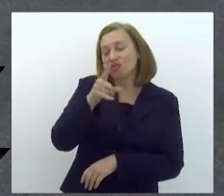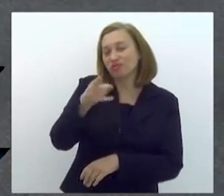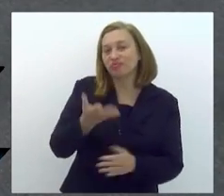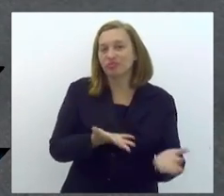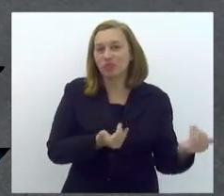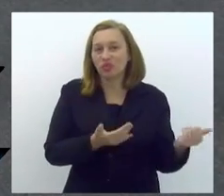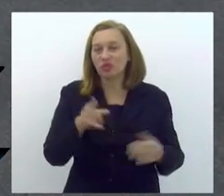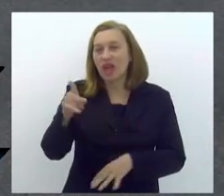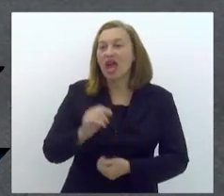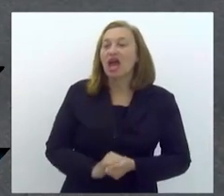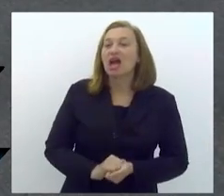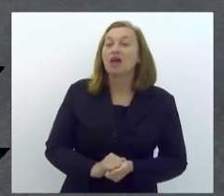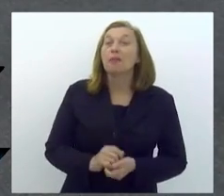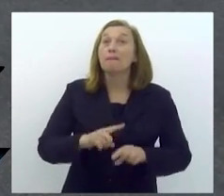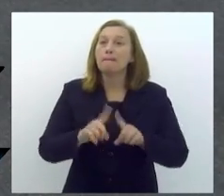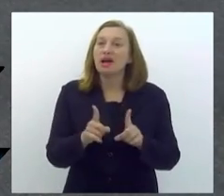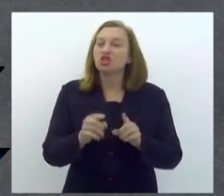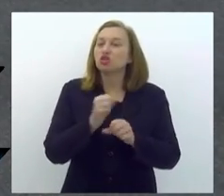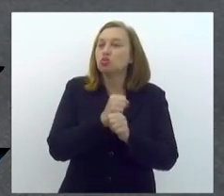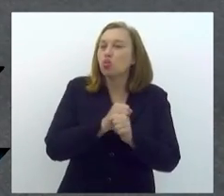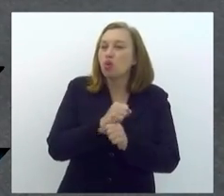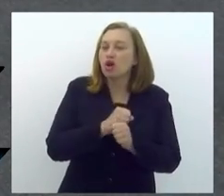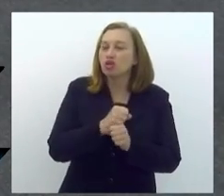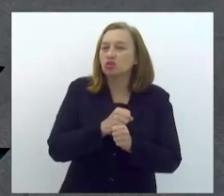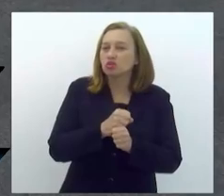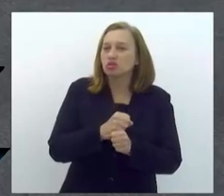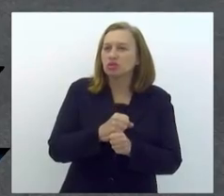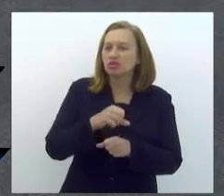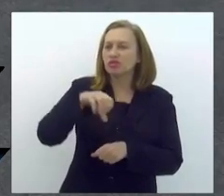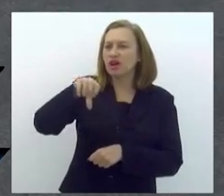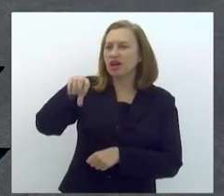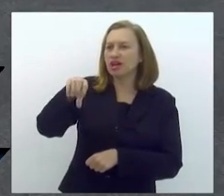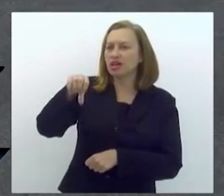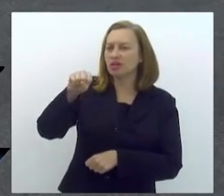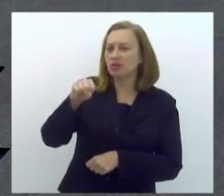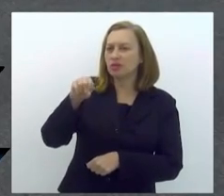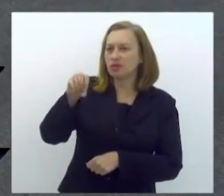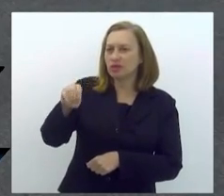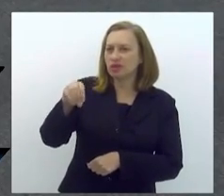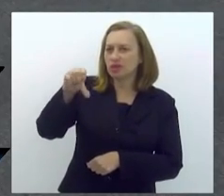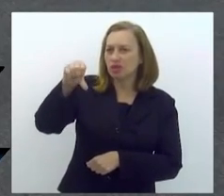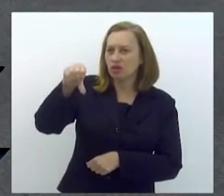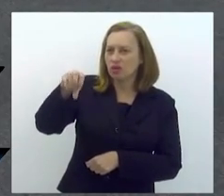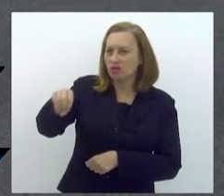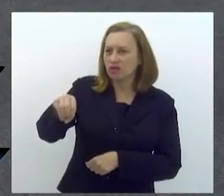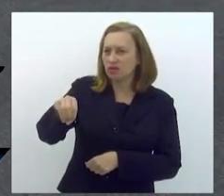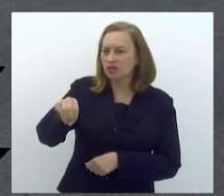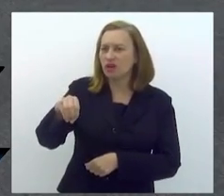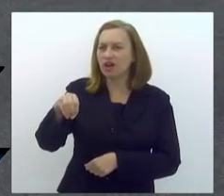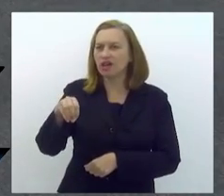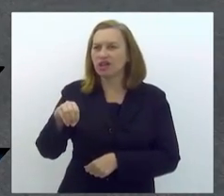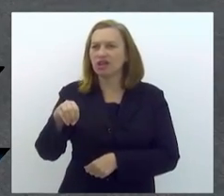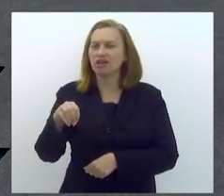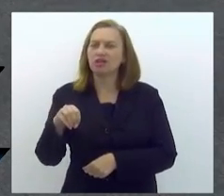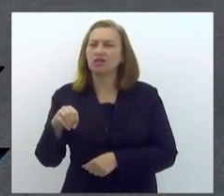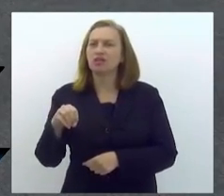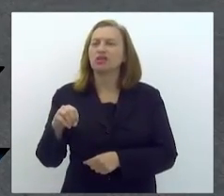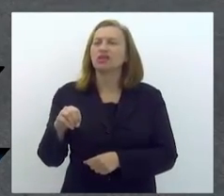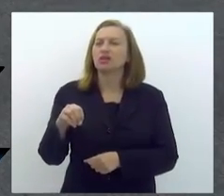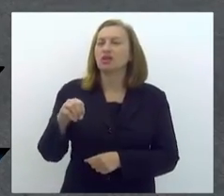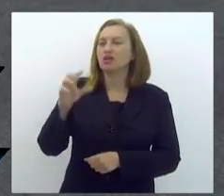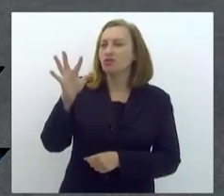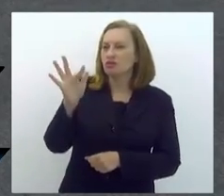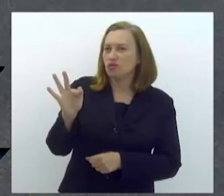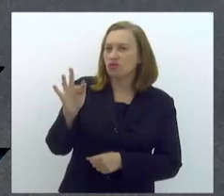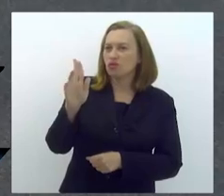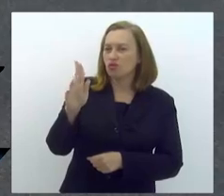década de 80 e 90 os bailes funks ficaram estigmatizados porque acabava mesmo sendo um lugar de muito